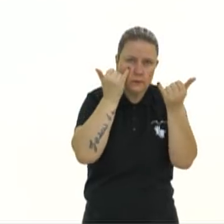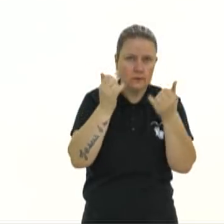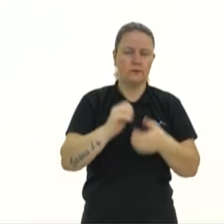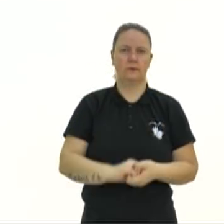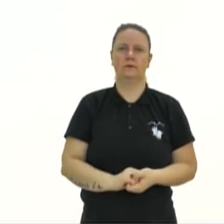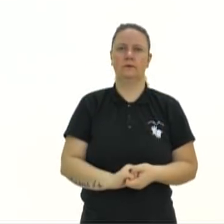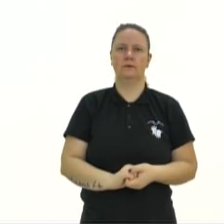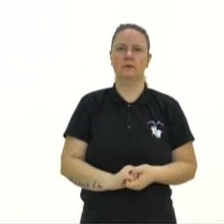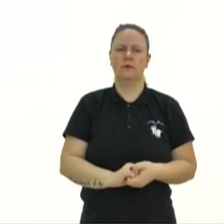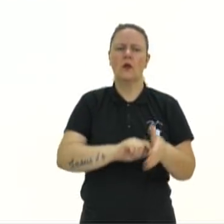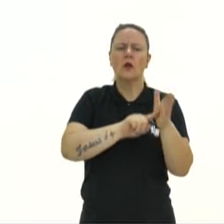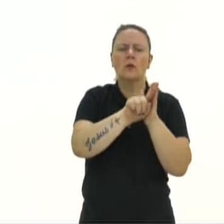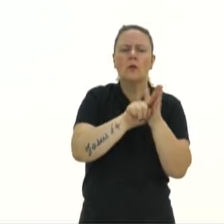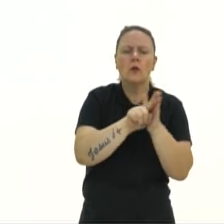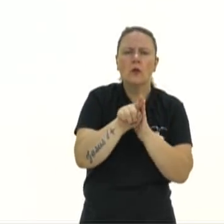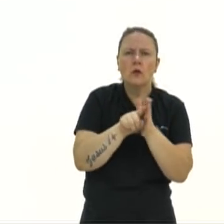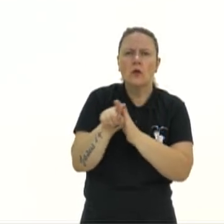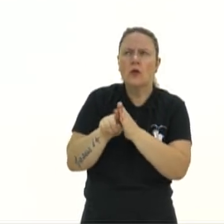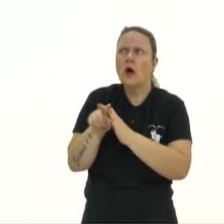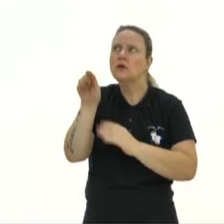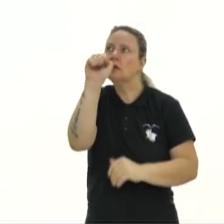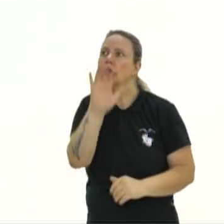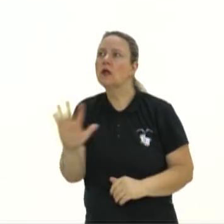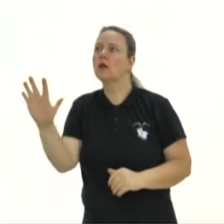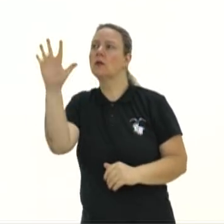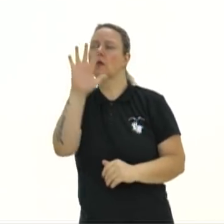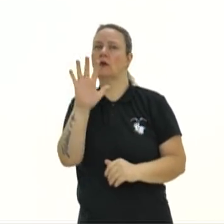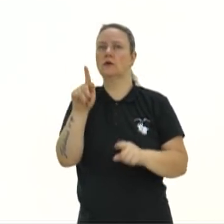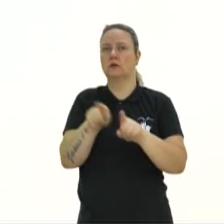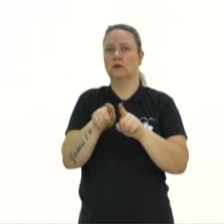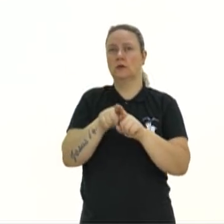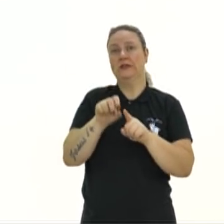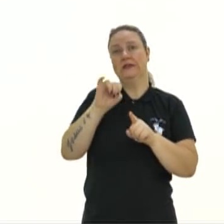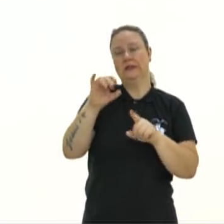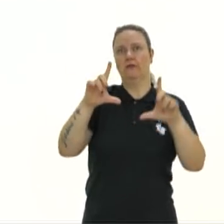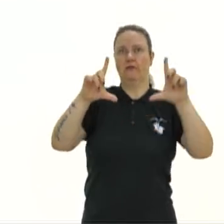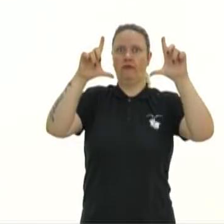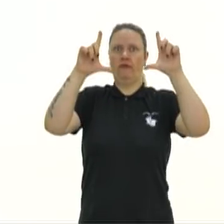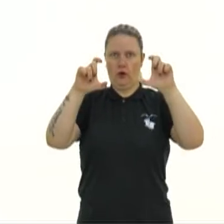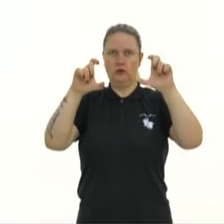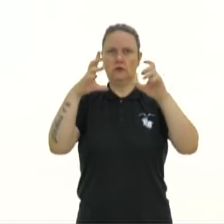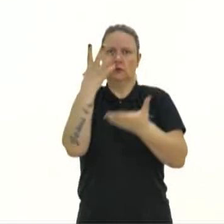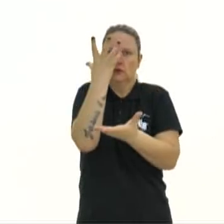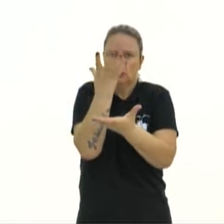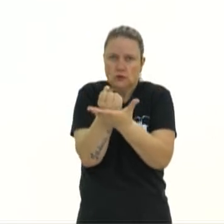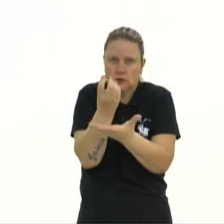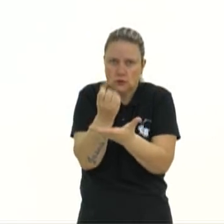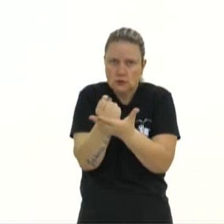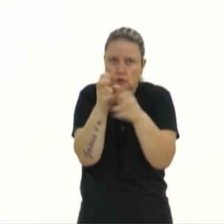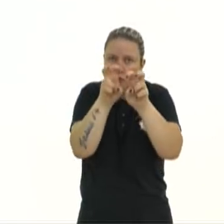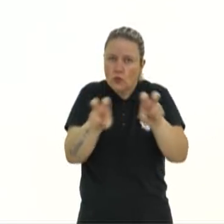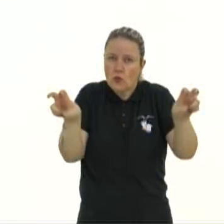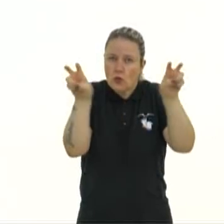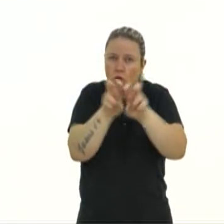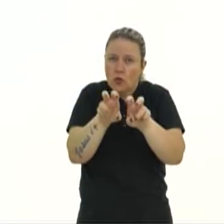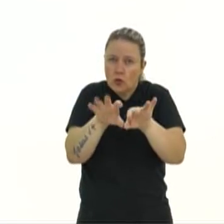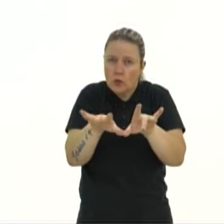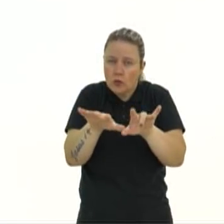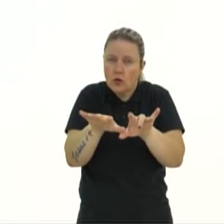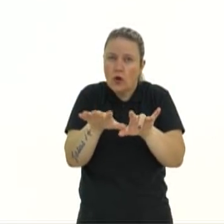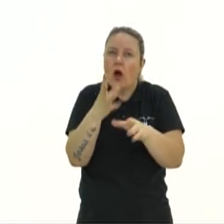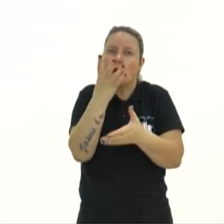Investigue a imagem em um buscador. Se recebeu uma foto, salve em seu computador e carregue em